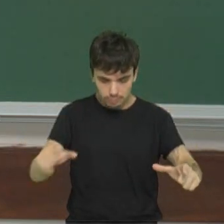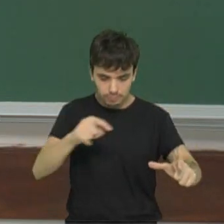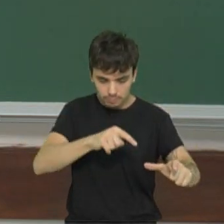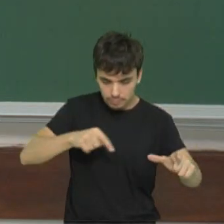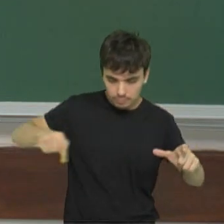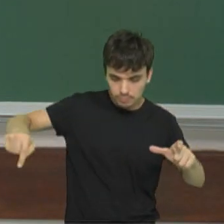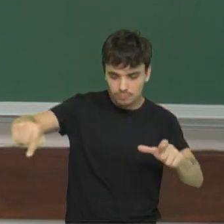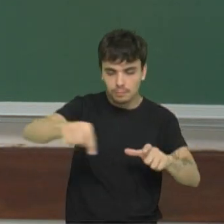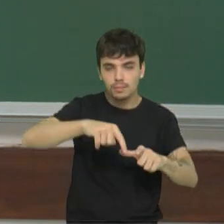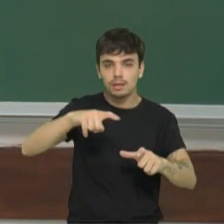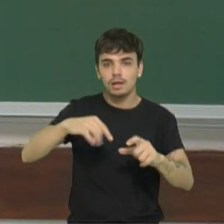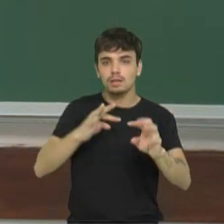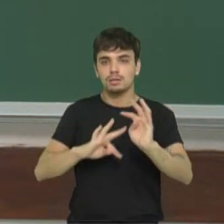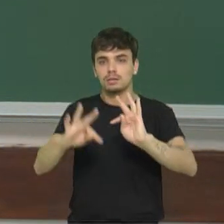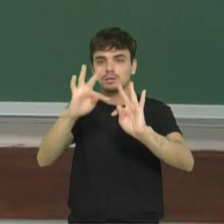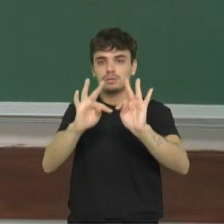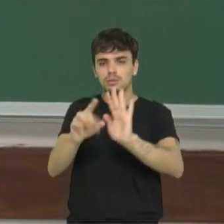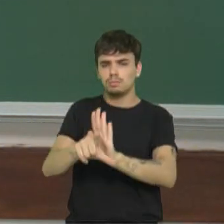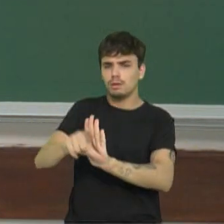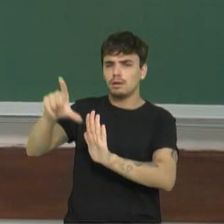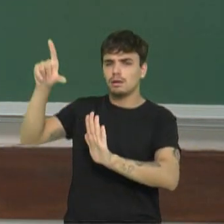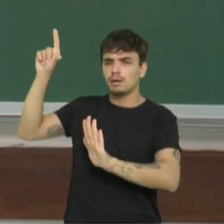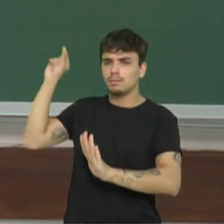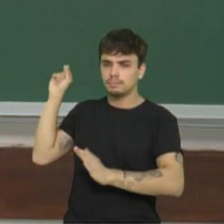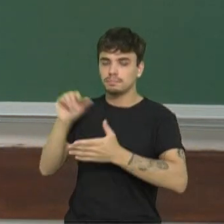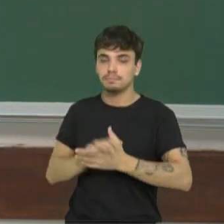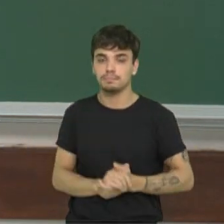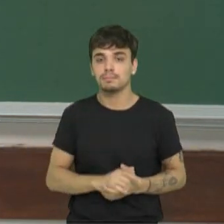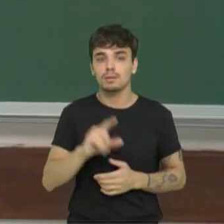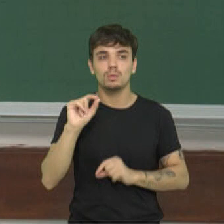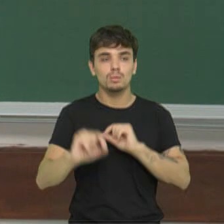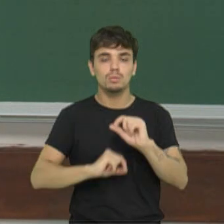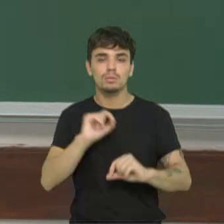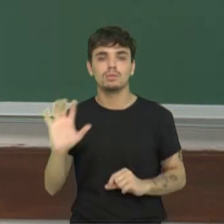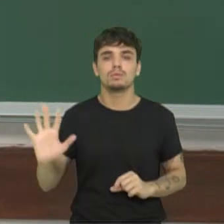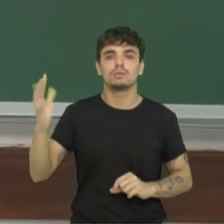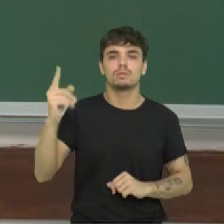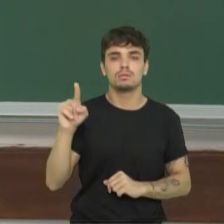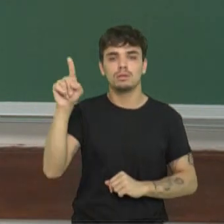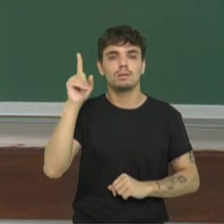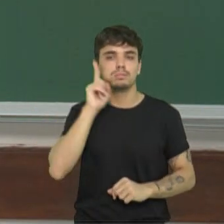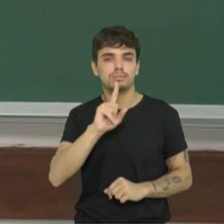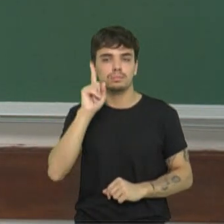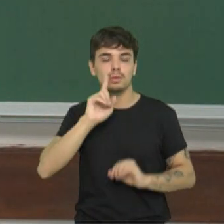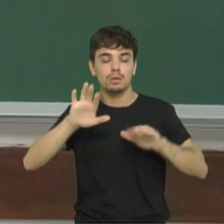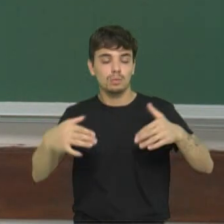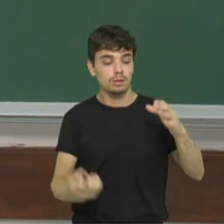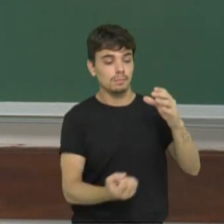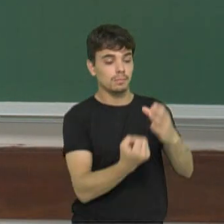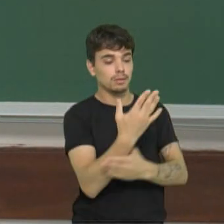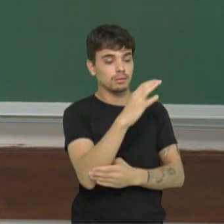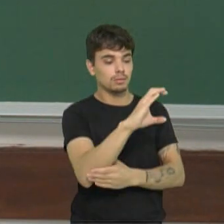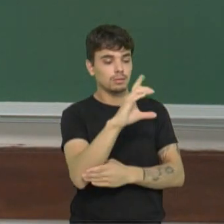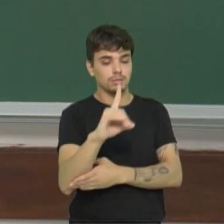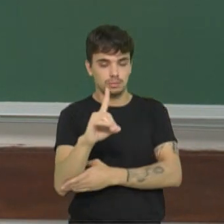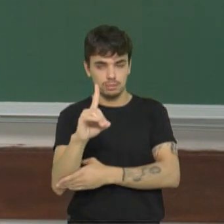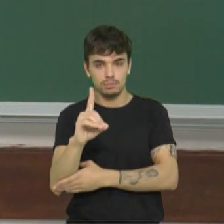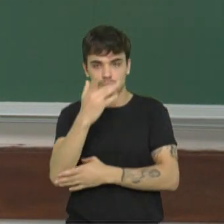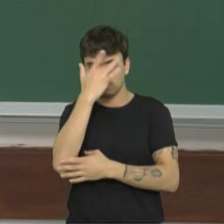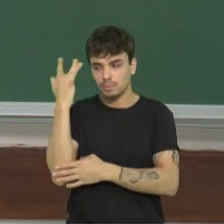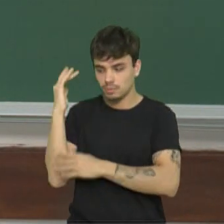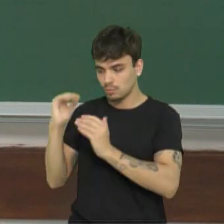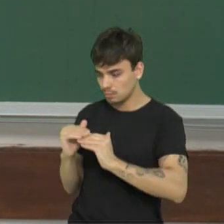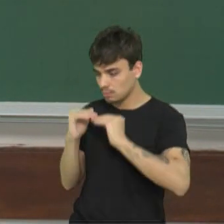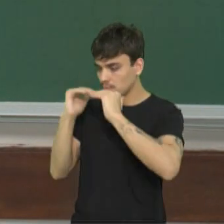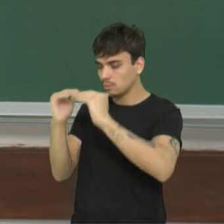tecnologia ainda anterior dos CDs. Então o que aconteceu nos Estados Unidos? Quando surgiram os CDs, a classe média começou